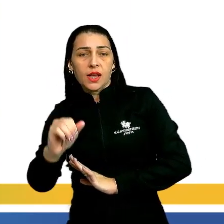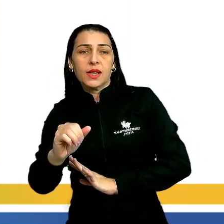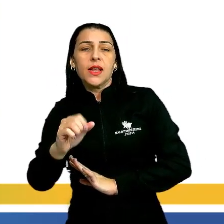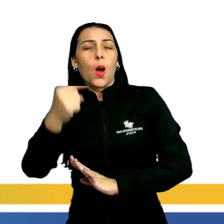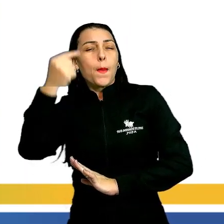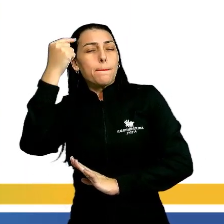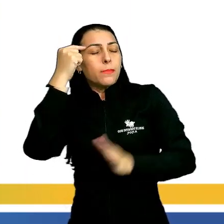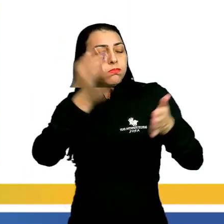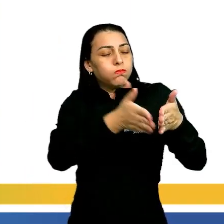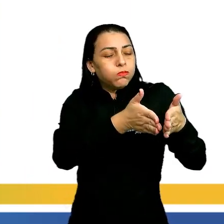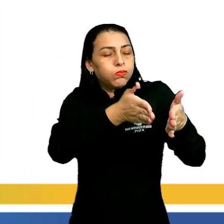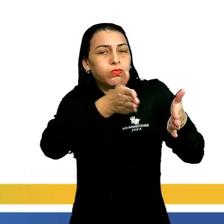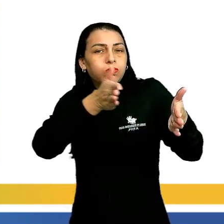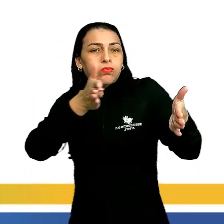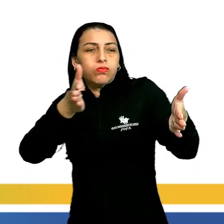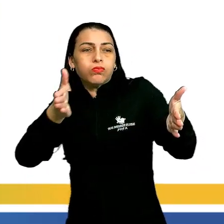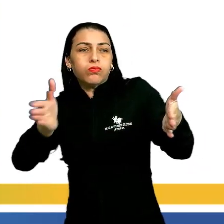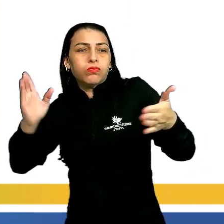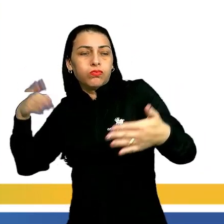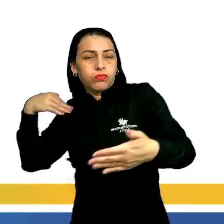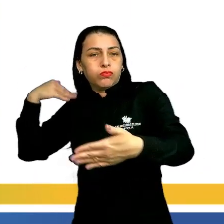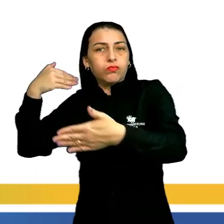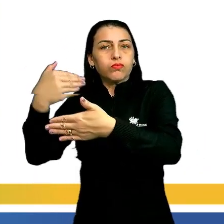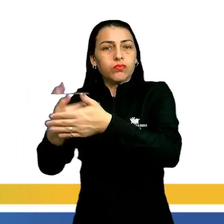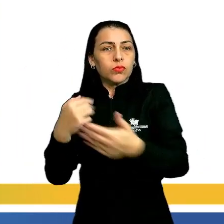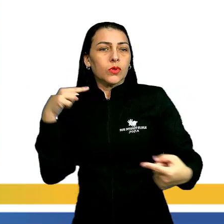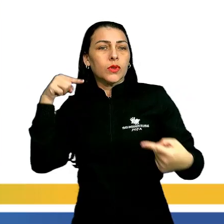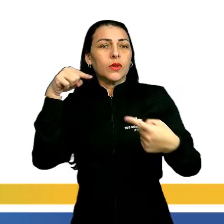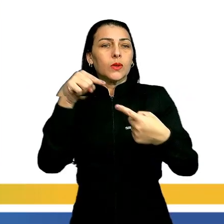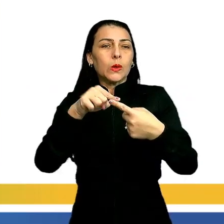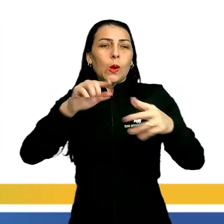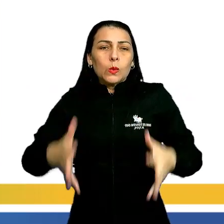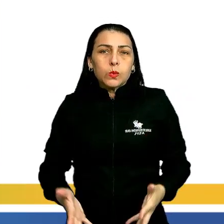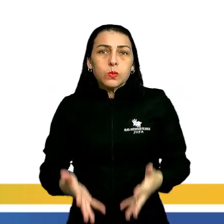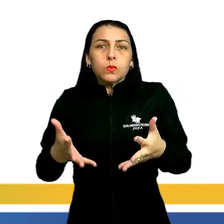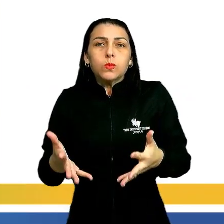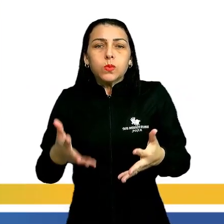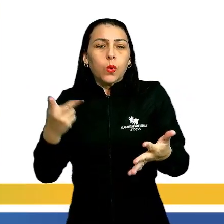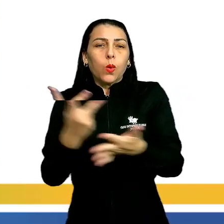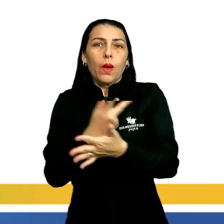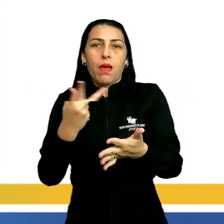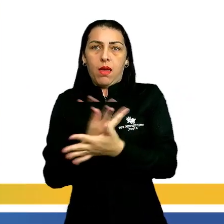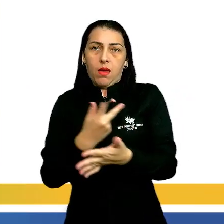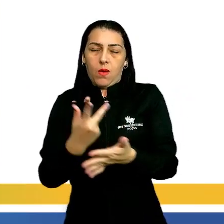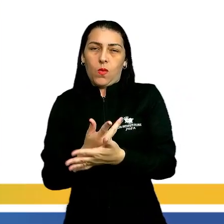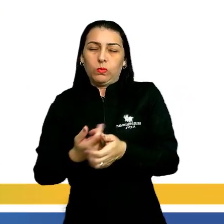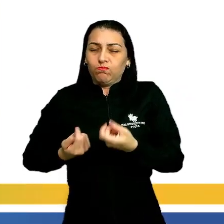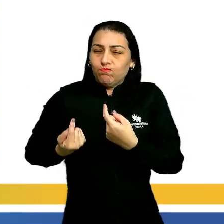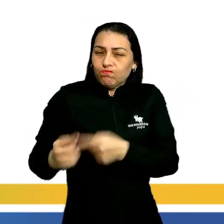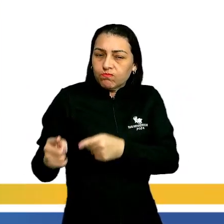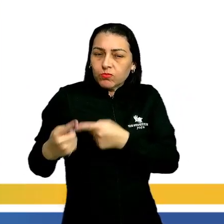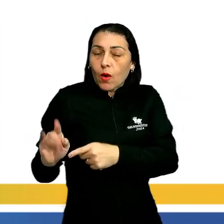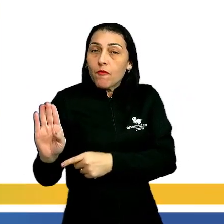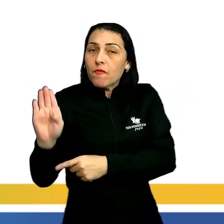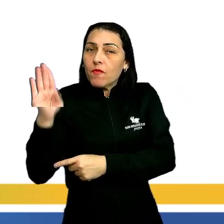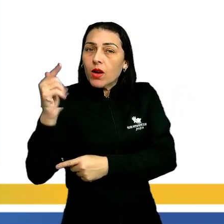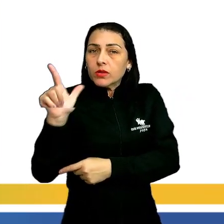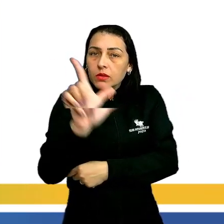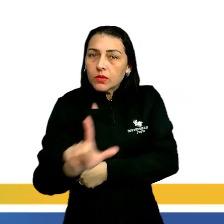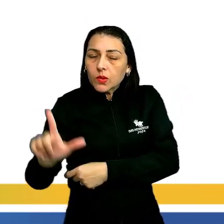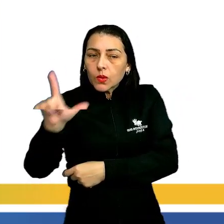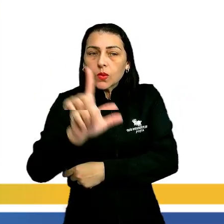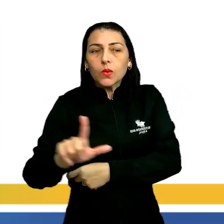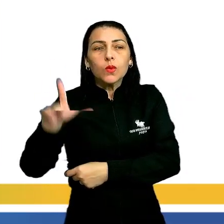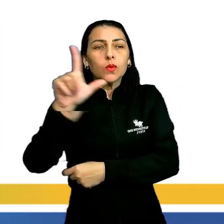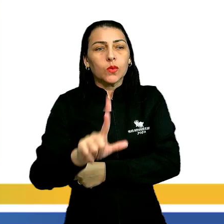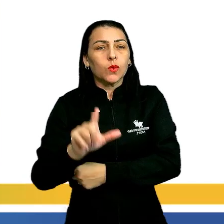linha de pensamento ou retórica que visa induzir o erro a partir de uma falsa lógica ou